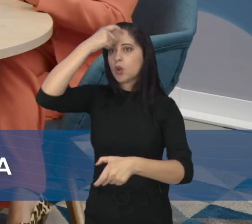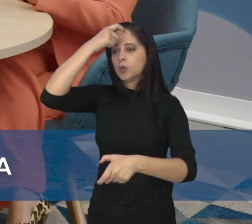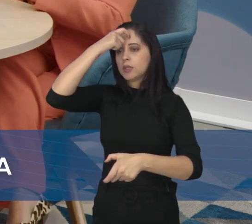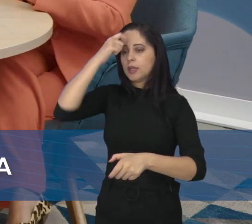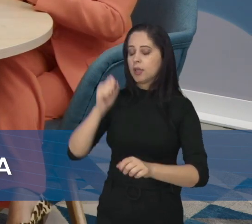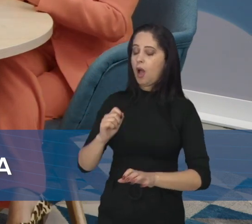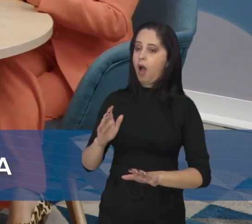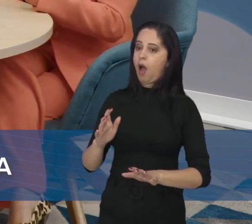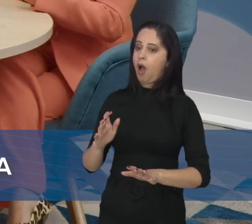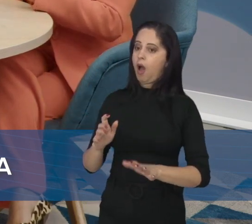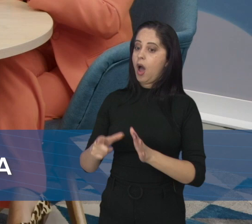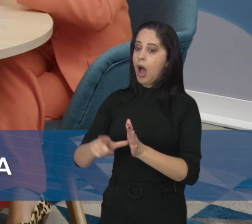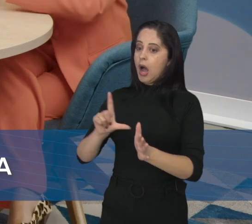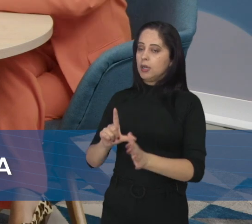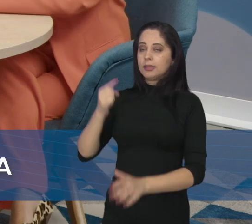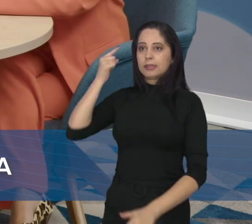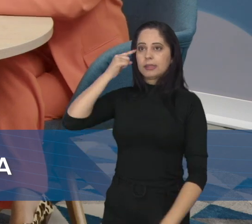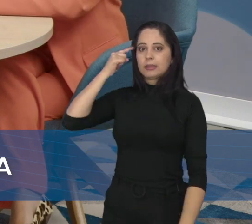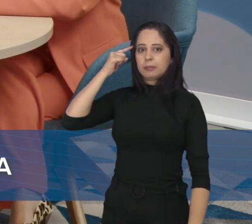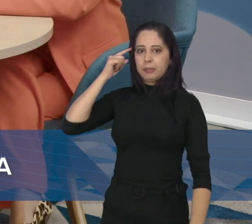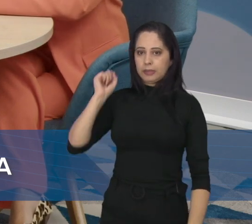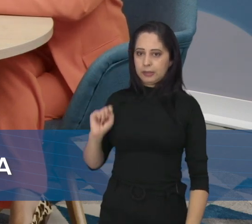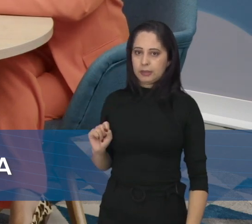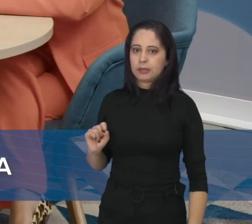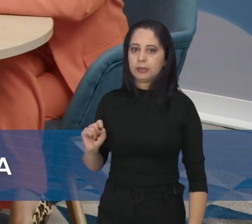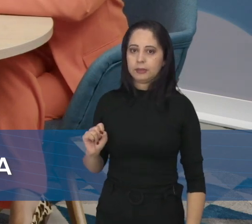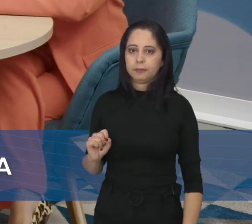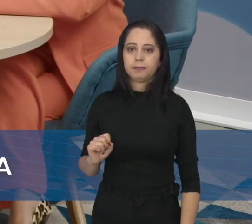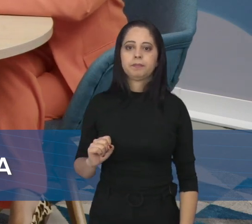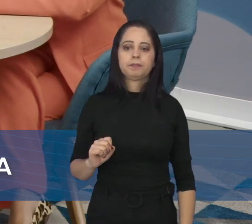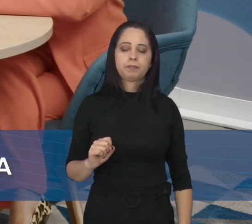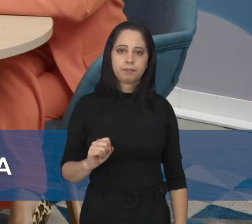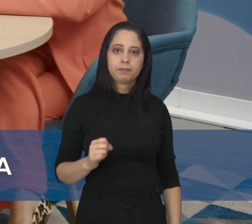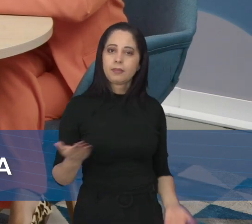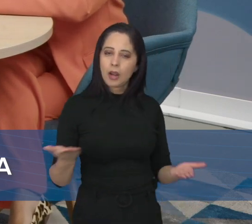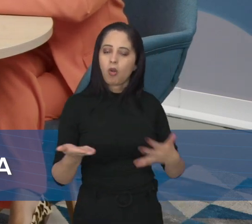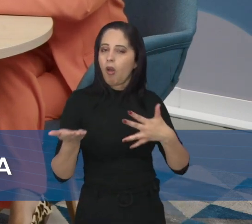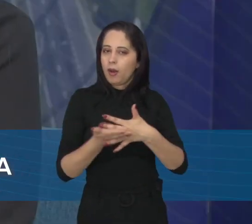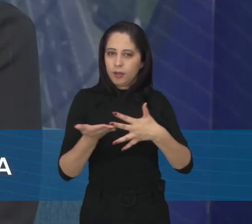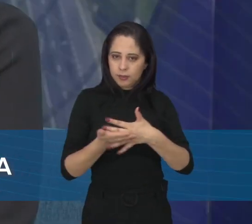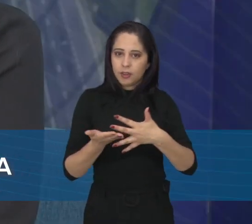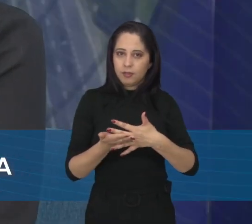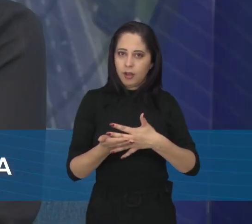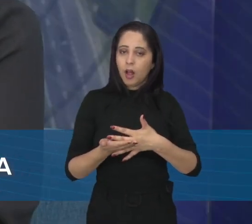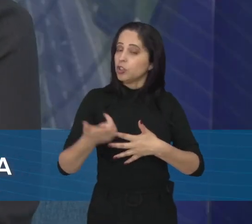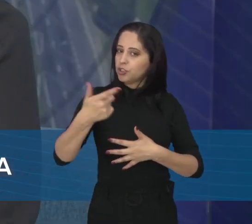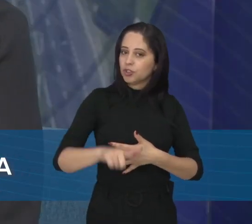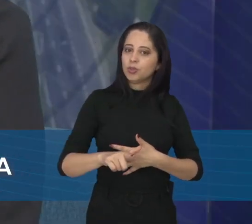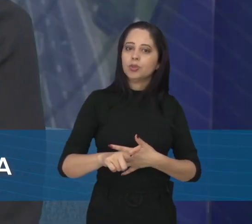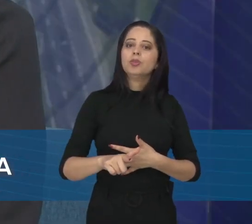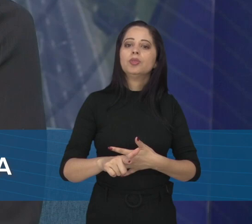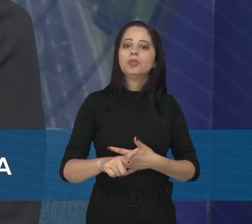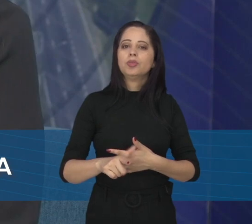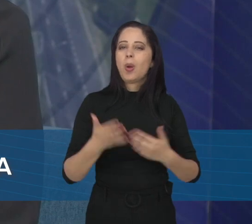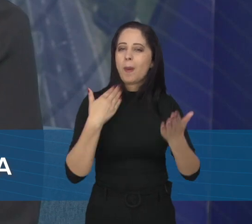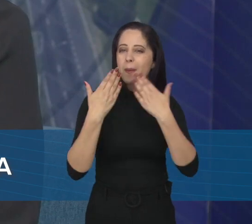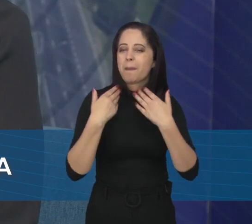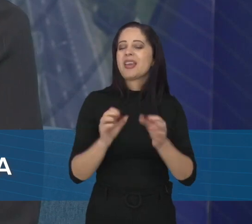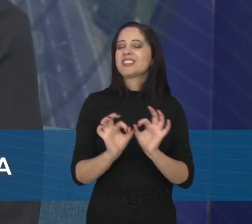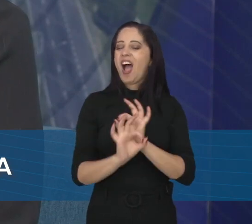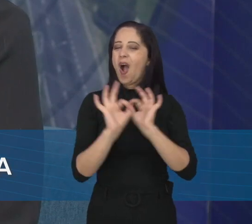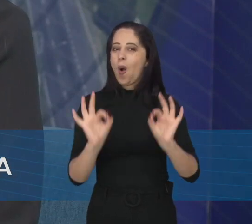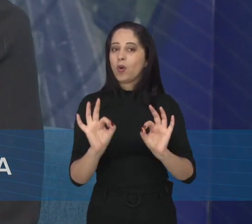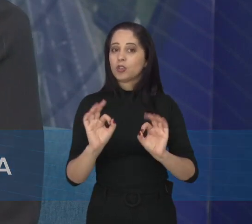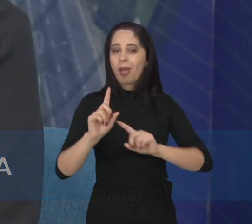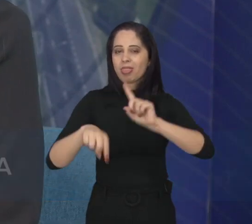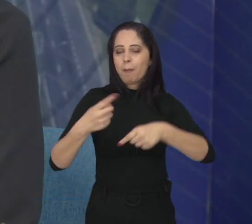entende? Sim, é muito mais alto, né? Sem dúvida. A gente vai para mais uma pausa no Diálogos da Cidade. O bate-papo tá bom, daqui a pouquinho a gente